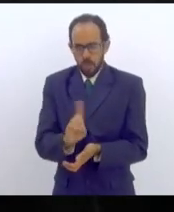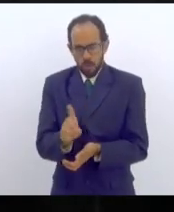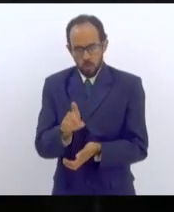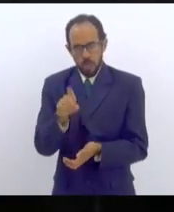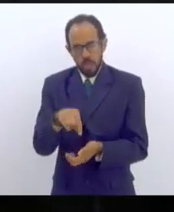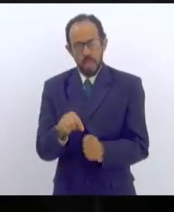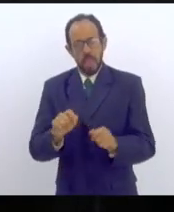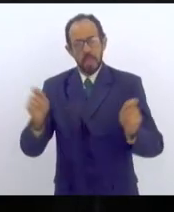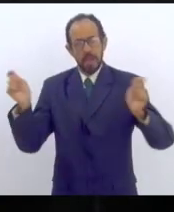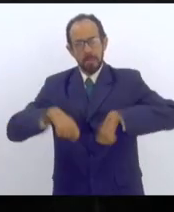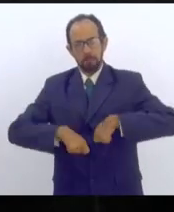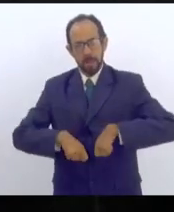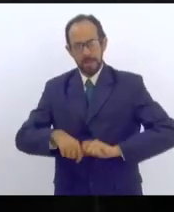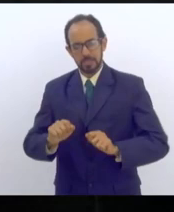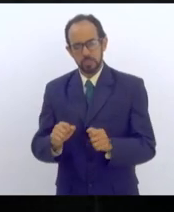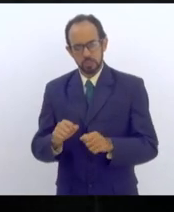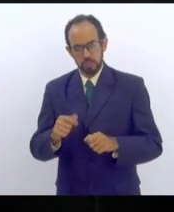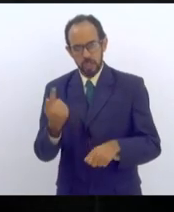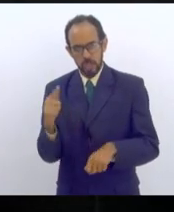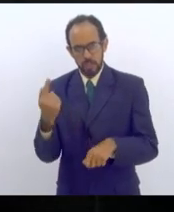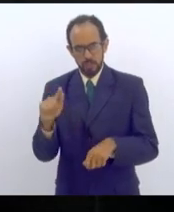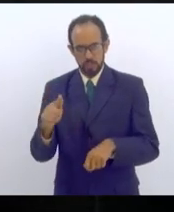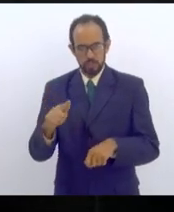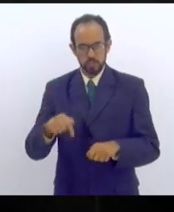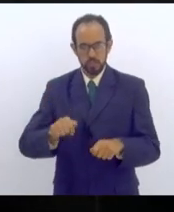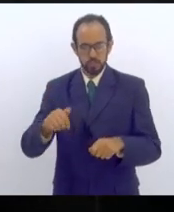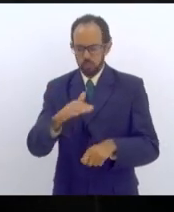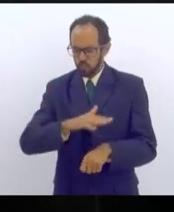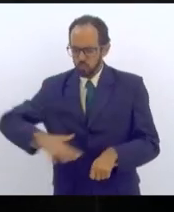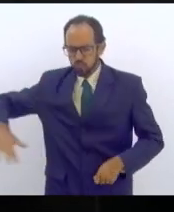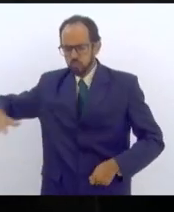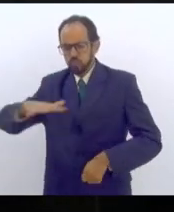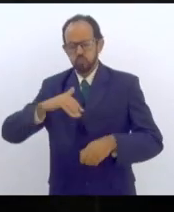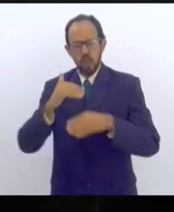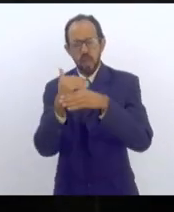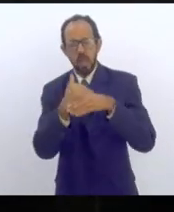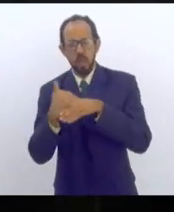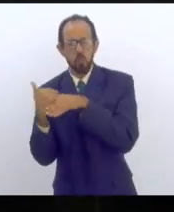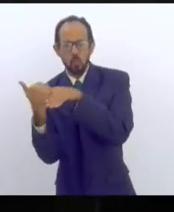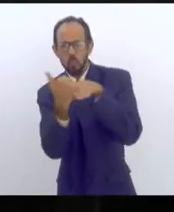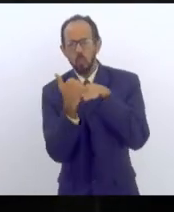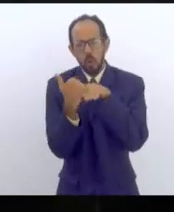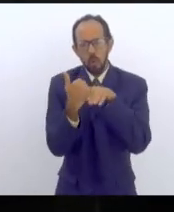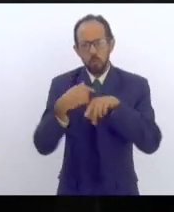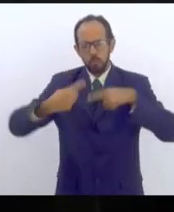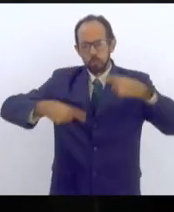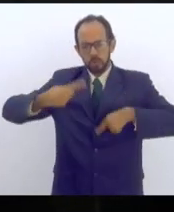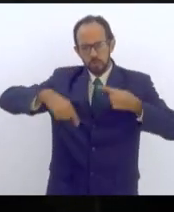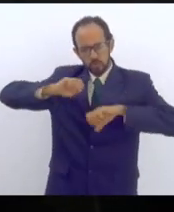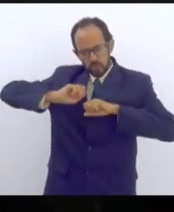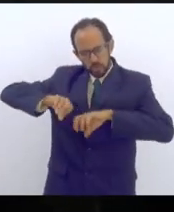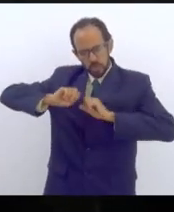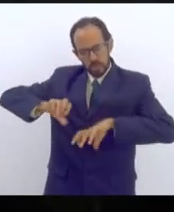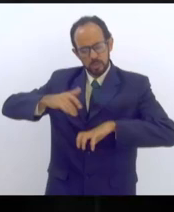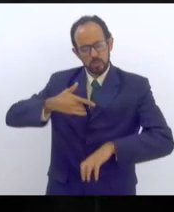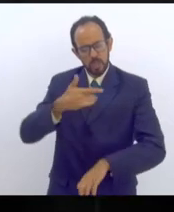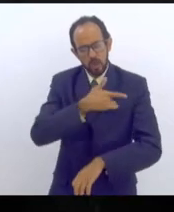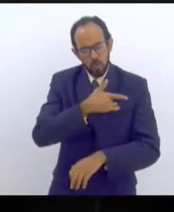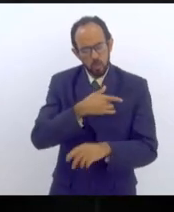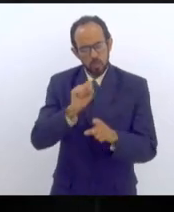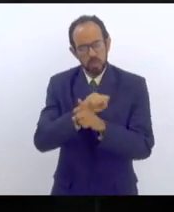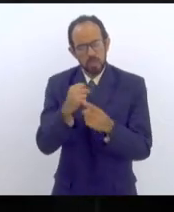eficaz, capaz de garantir, com universalidade, políticas públicas de educação, saúde e